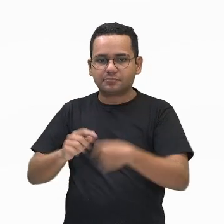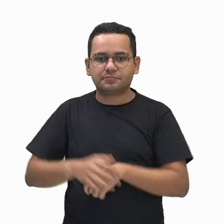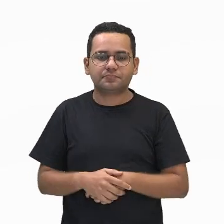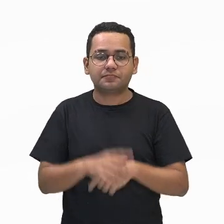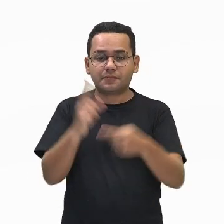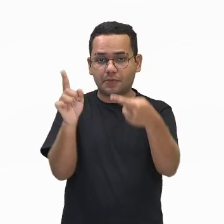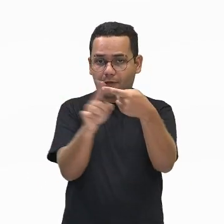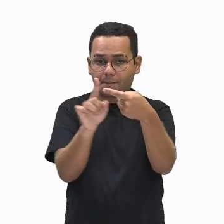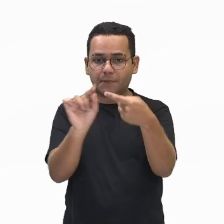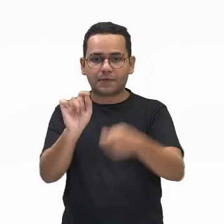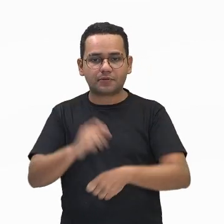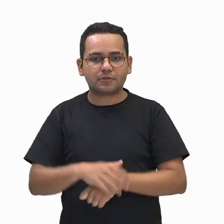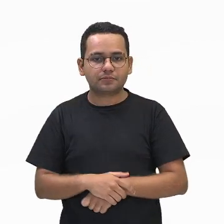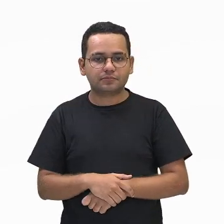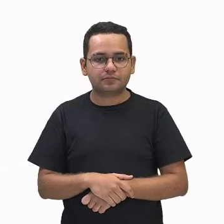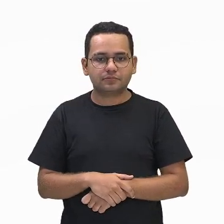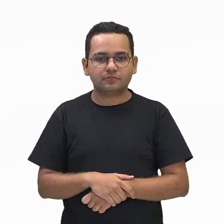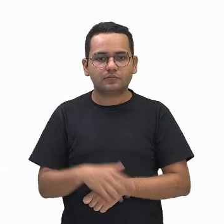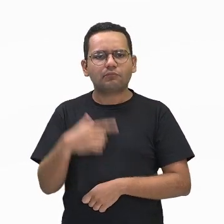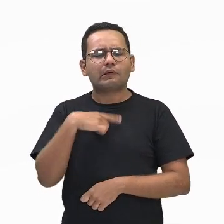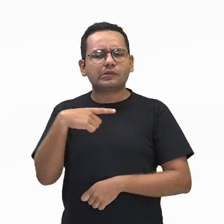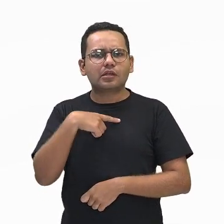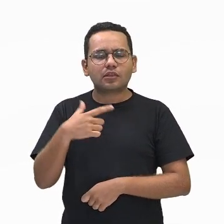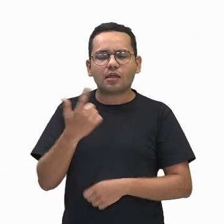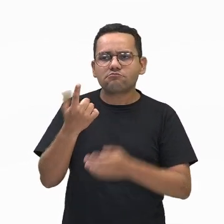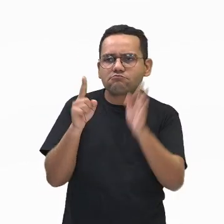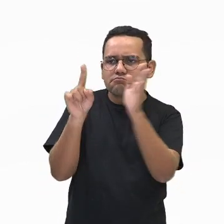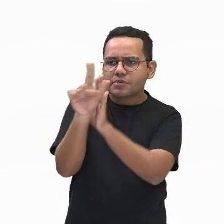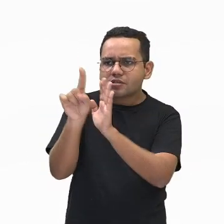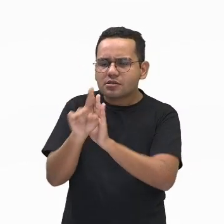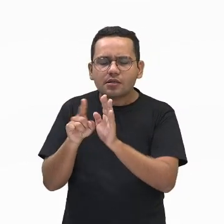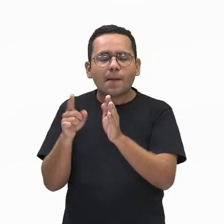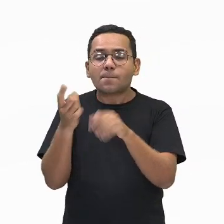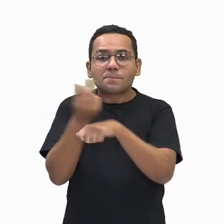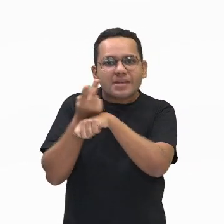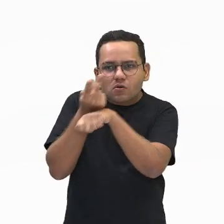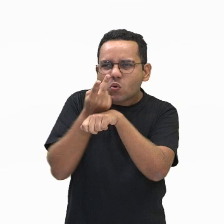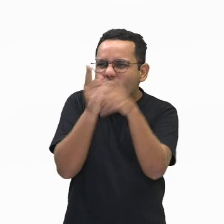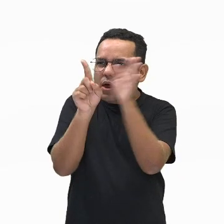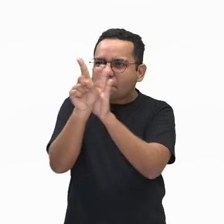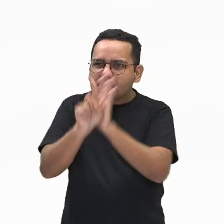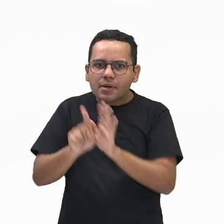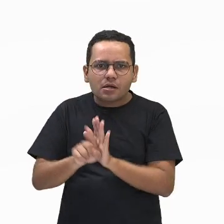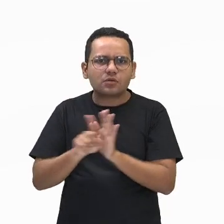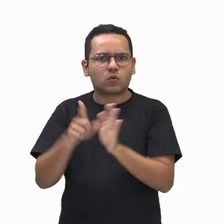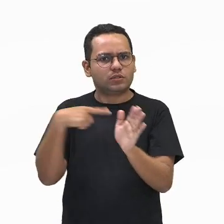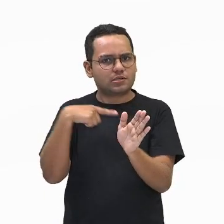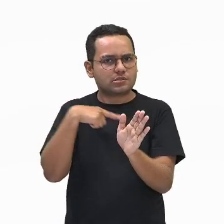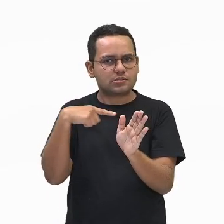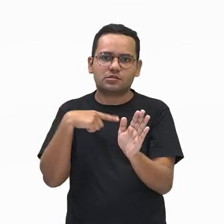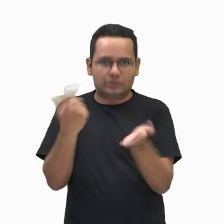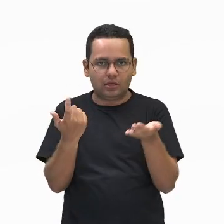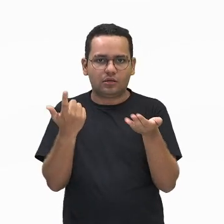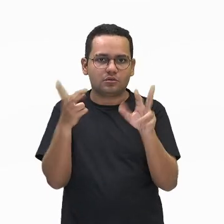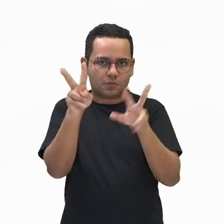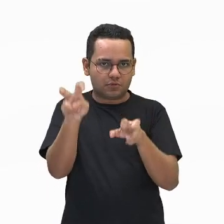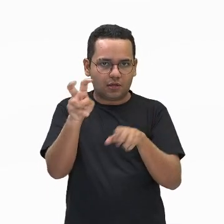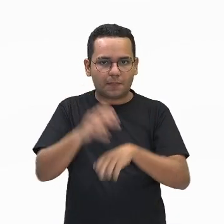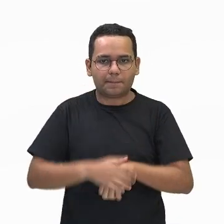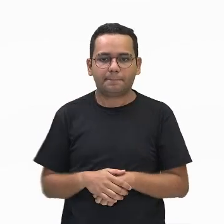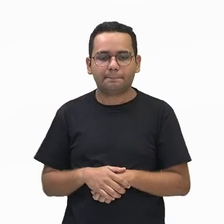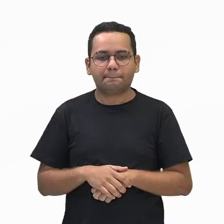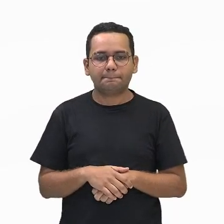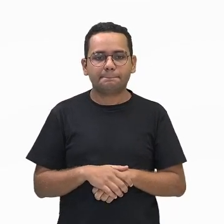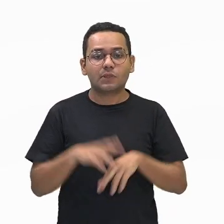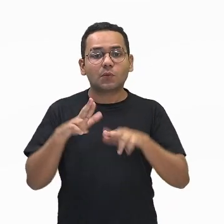primeira etapa, levantar a situação, o problema, onde você vai trazer questionamentos. Então, nessa etapa, é